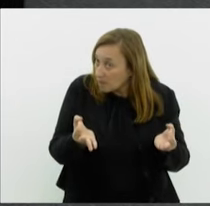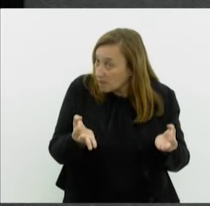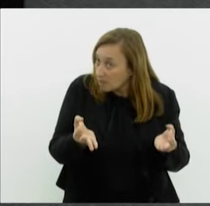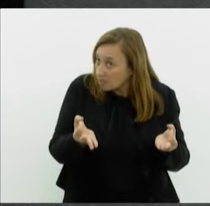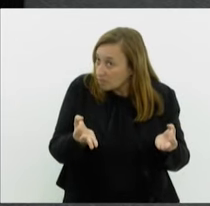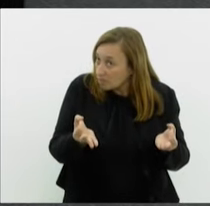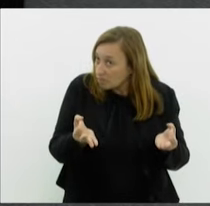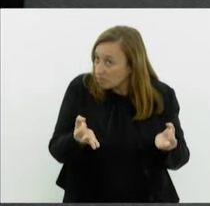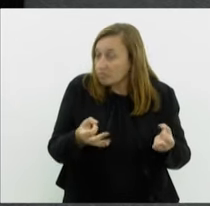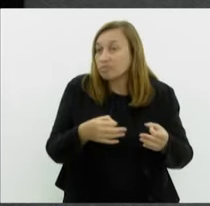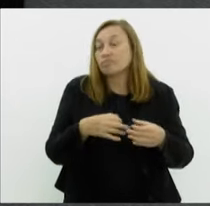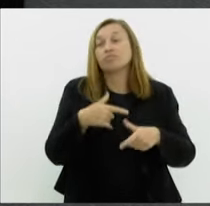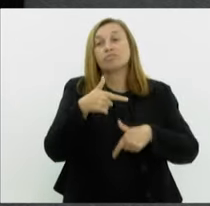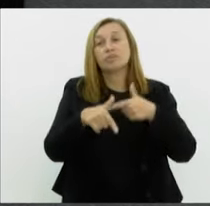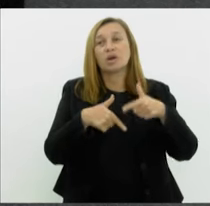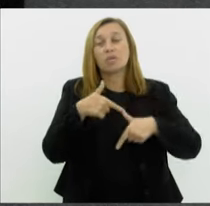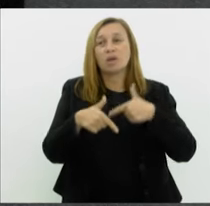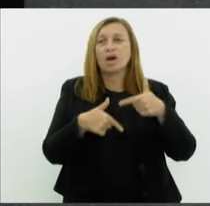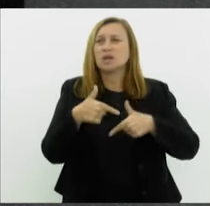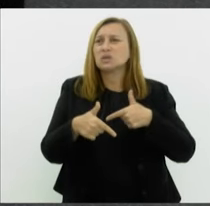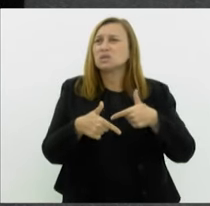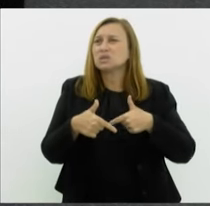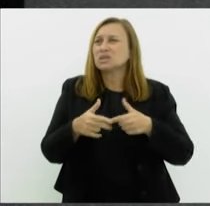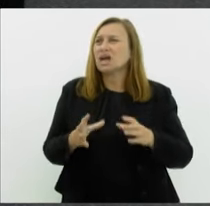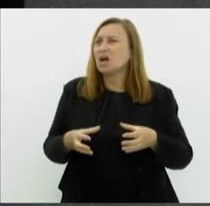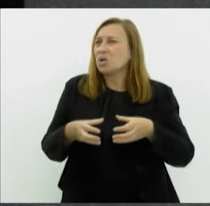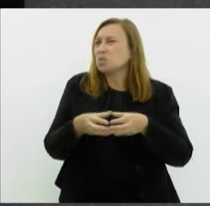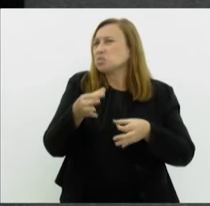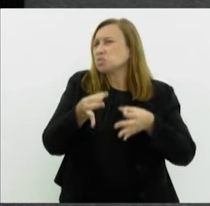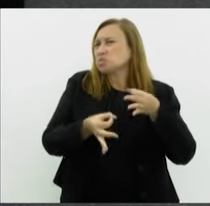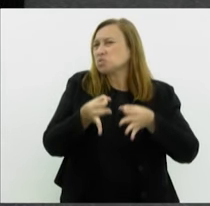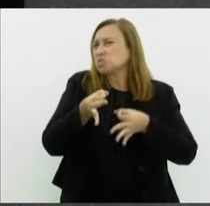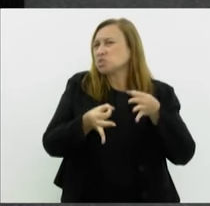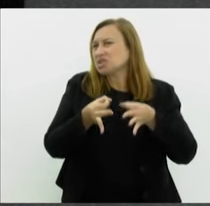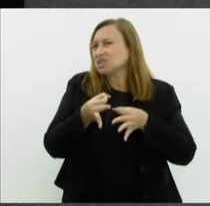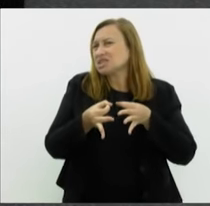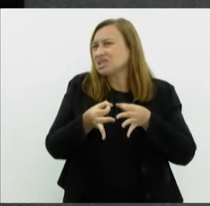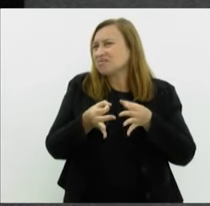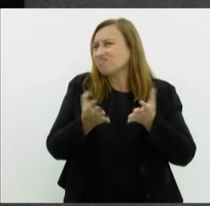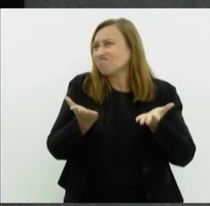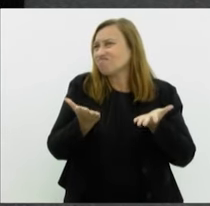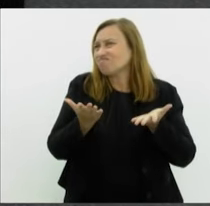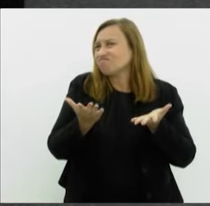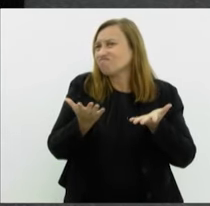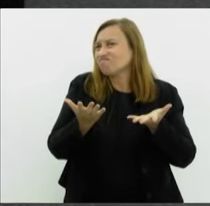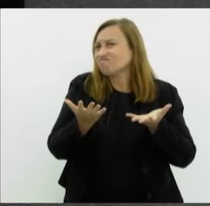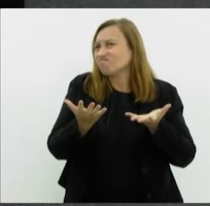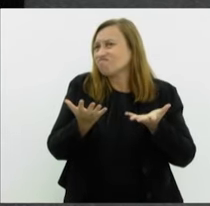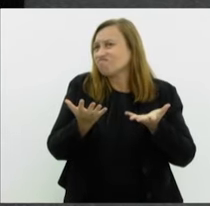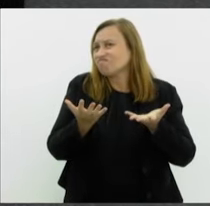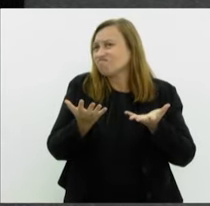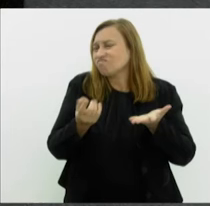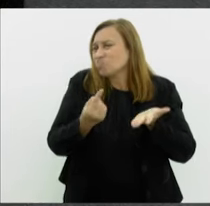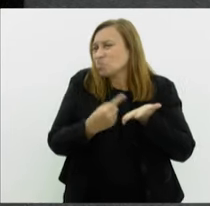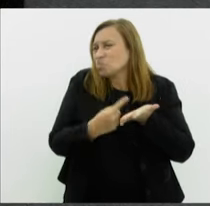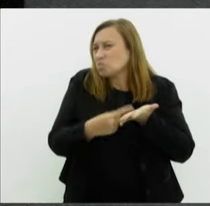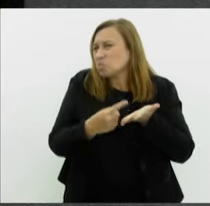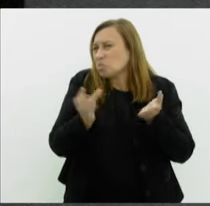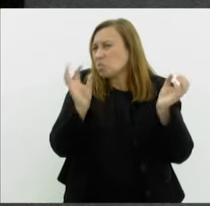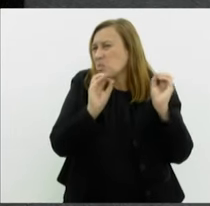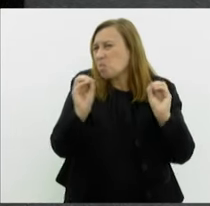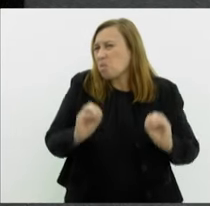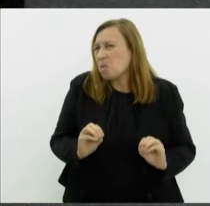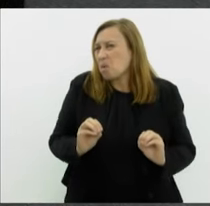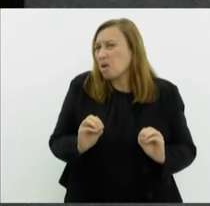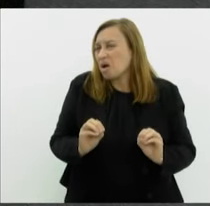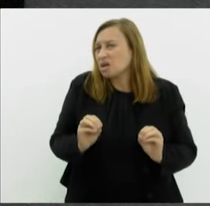de Líderes e sua. E a Comissão de Constituição e Justiça... Não quis fazer nenhum acordo. Acabou